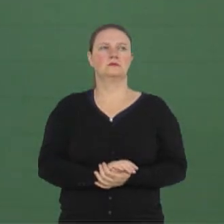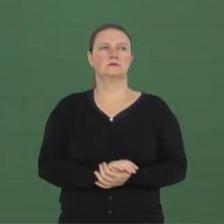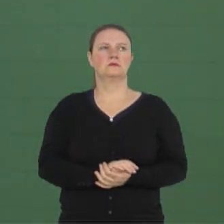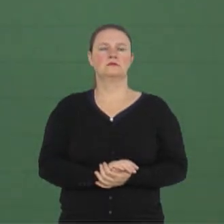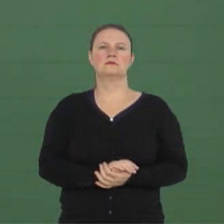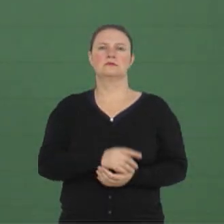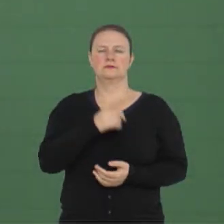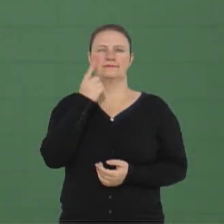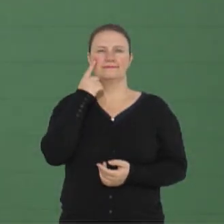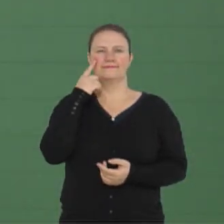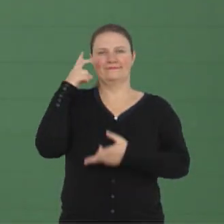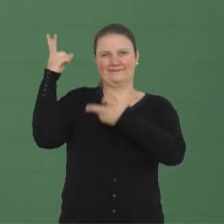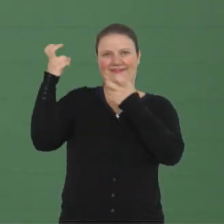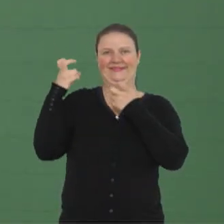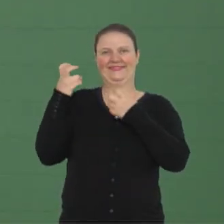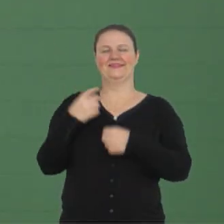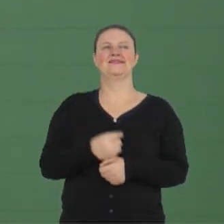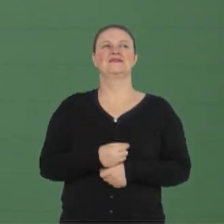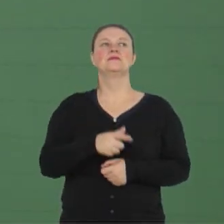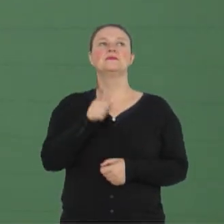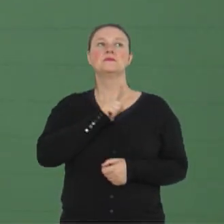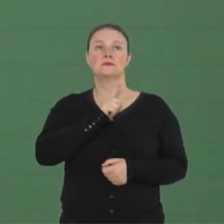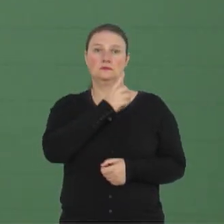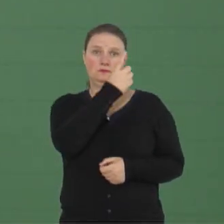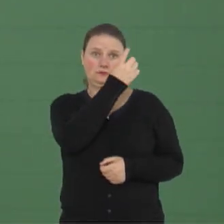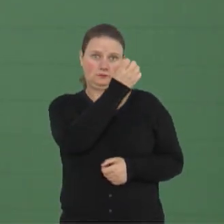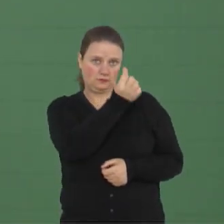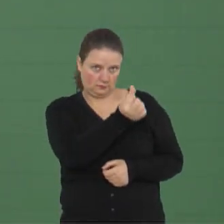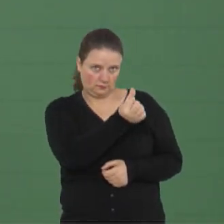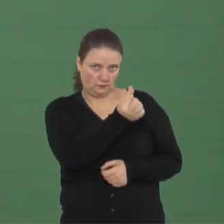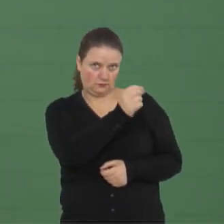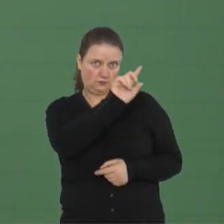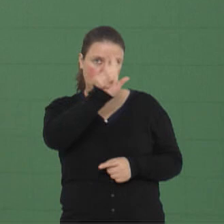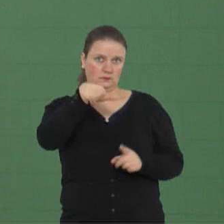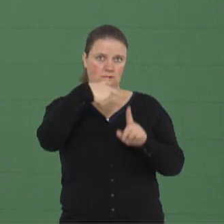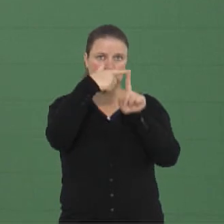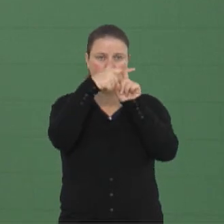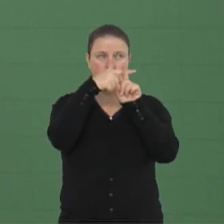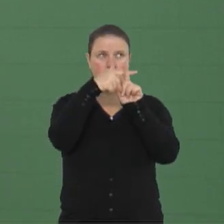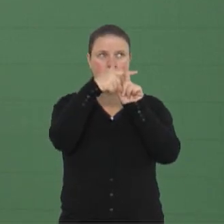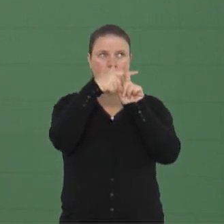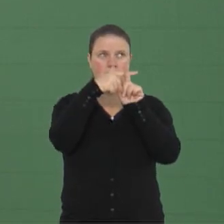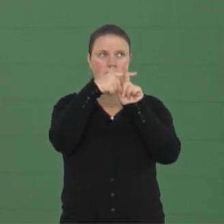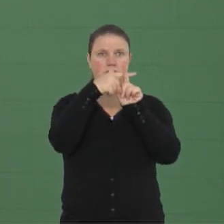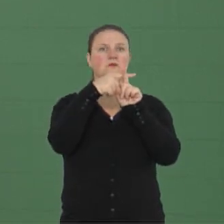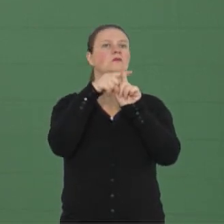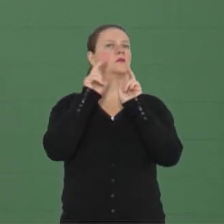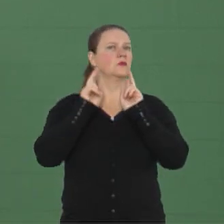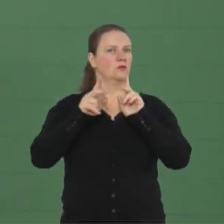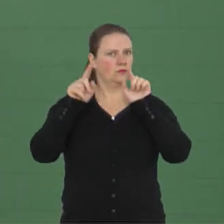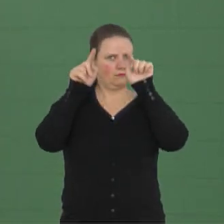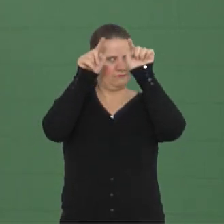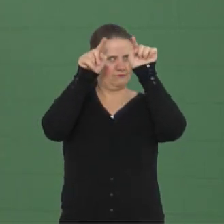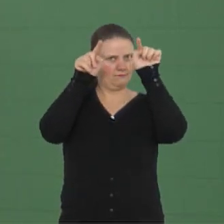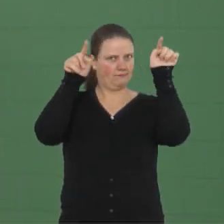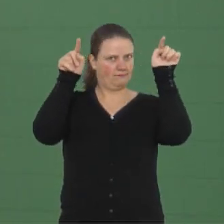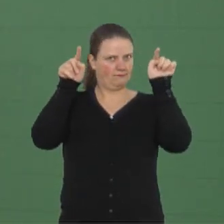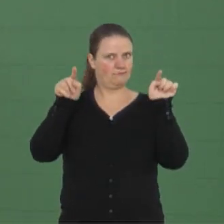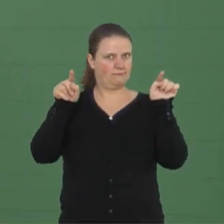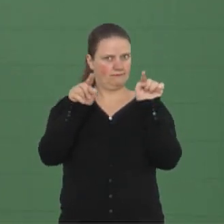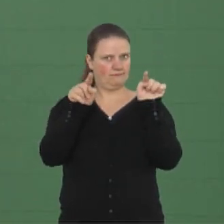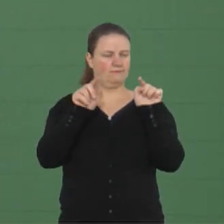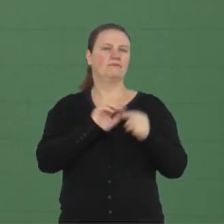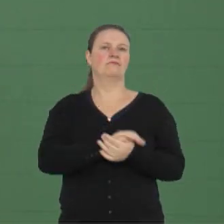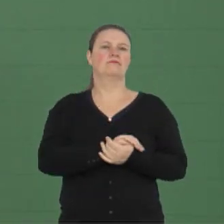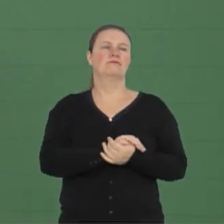com o professor. Vamos ter lá, então, 16 mais o colchete. Vou abrir